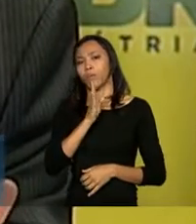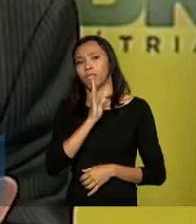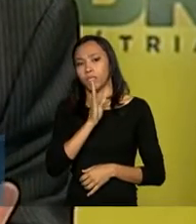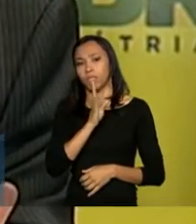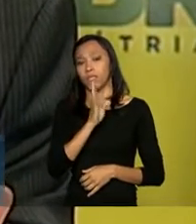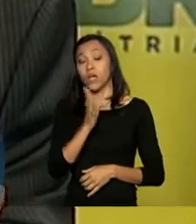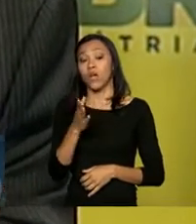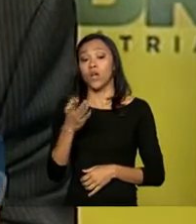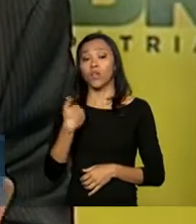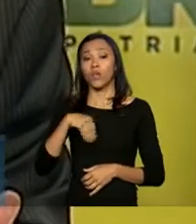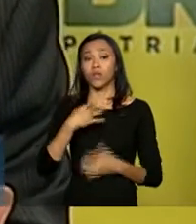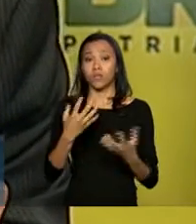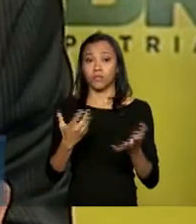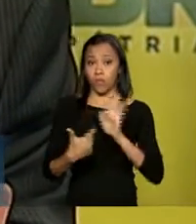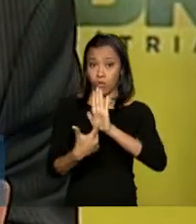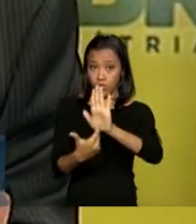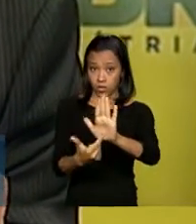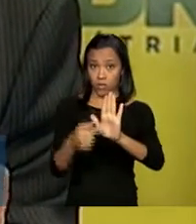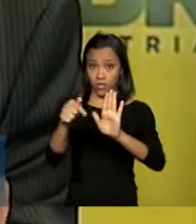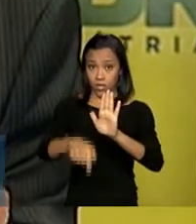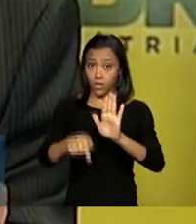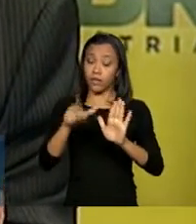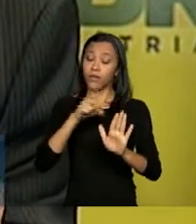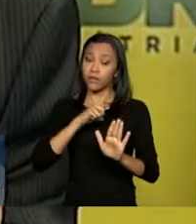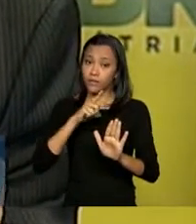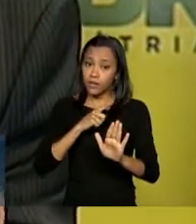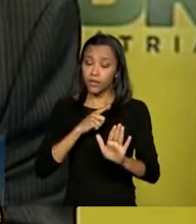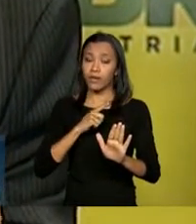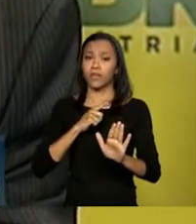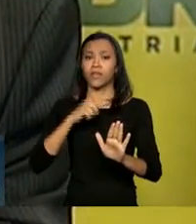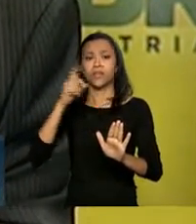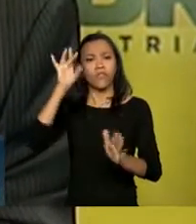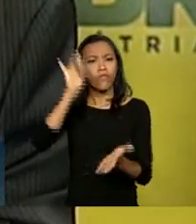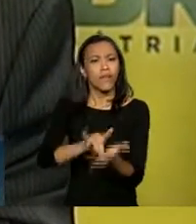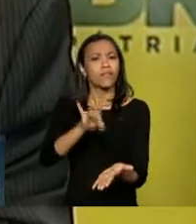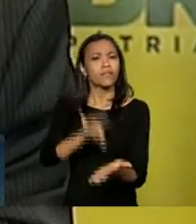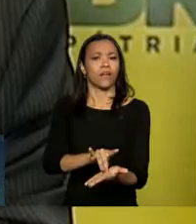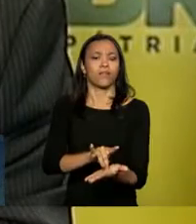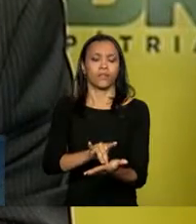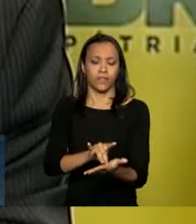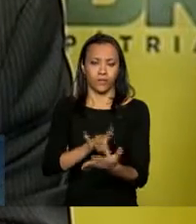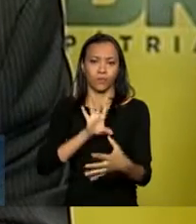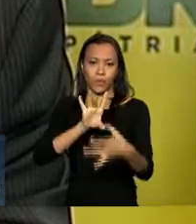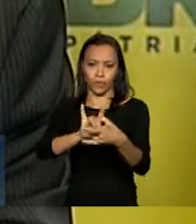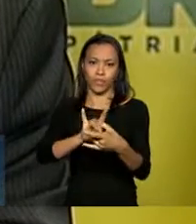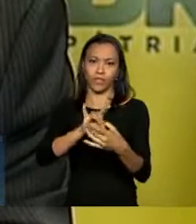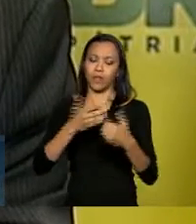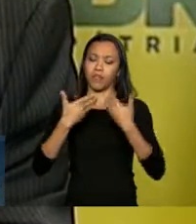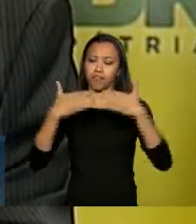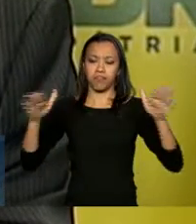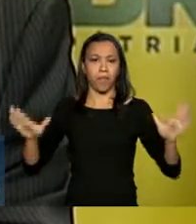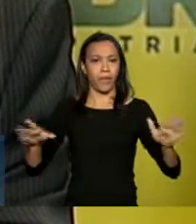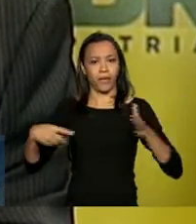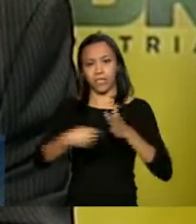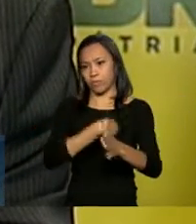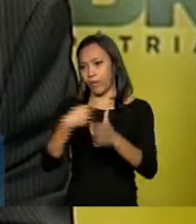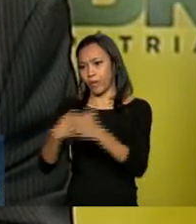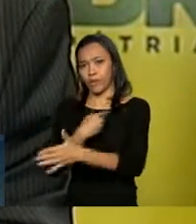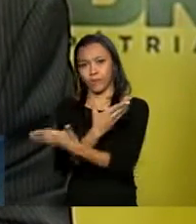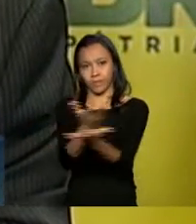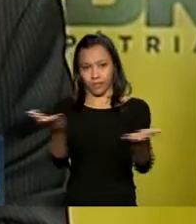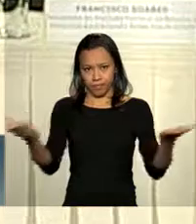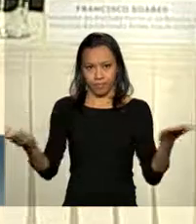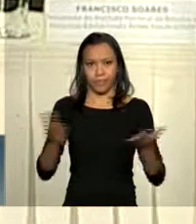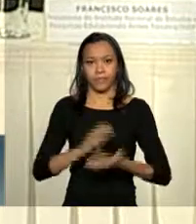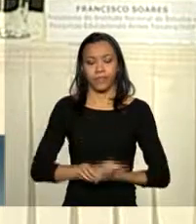nós quisemos mostrar é que existe uma realidade mais profunda, mais verdadeira que essa. E estamos abertos agora às perguntas de